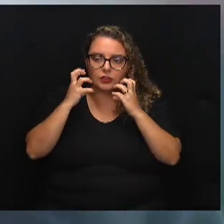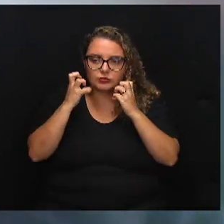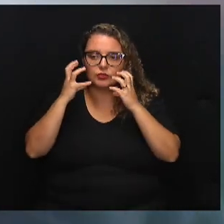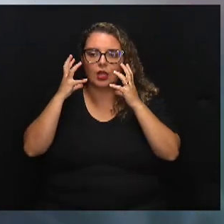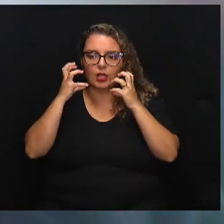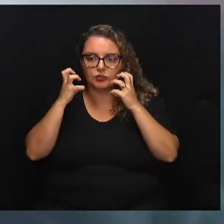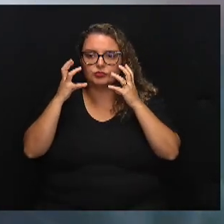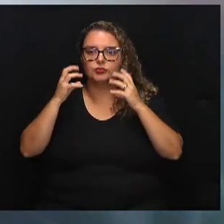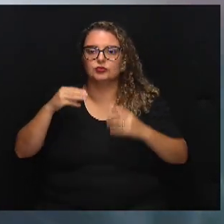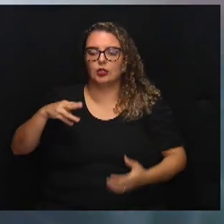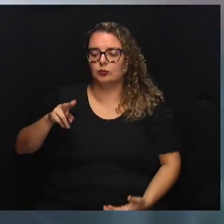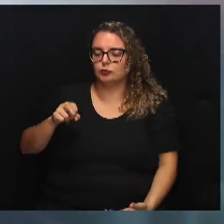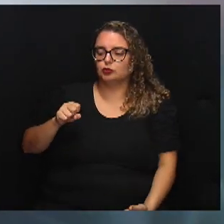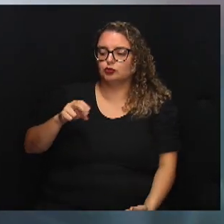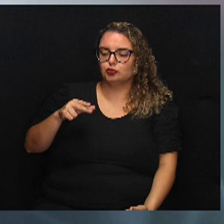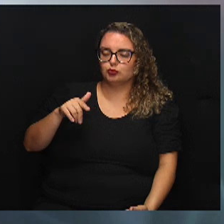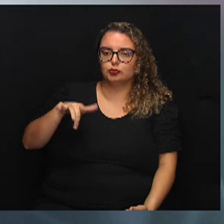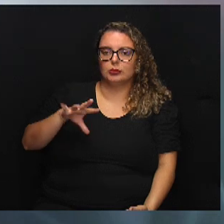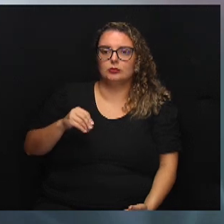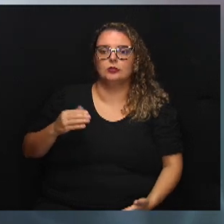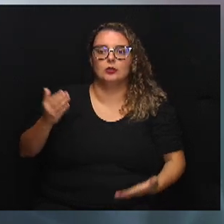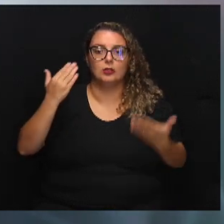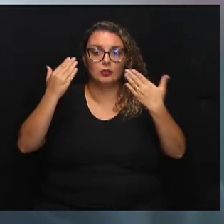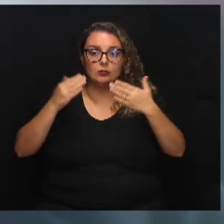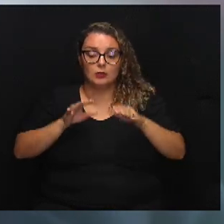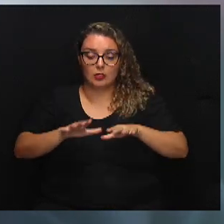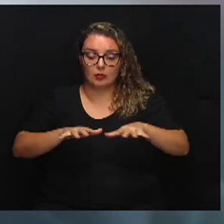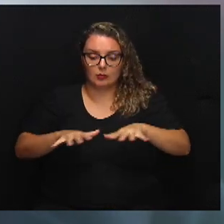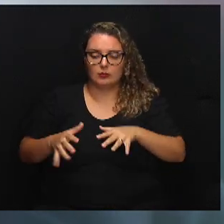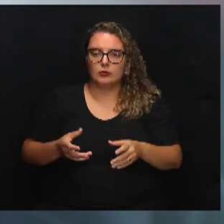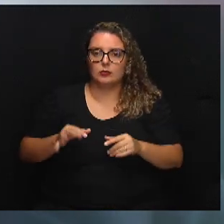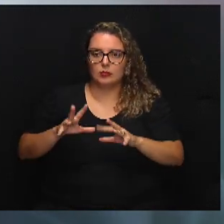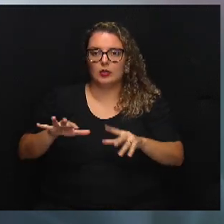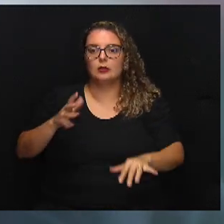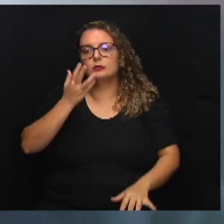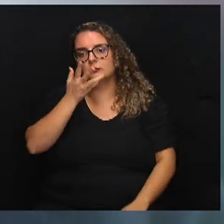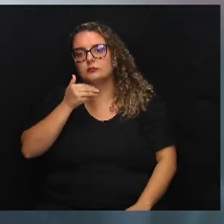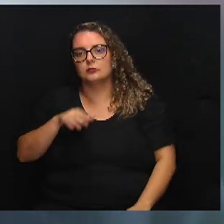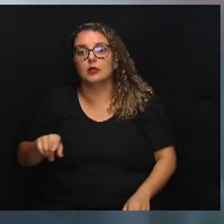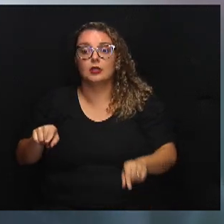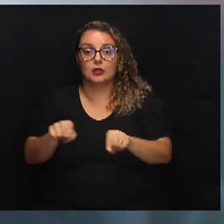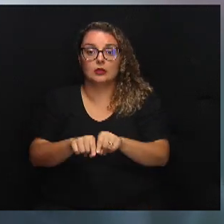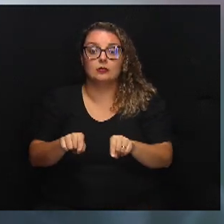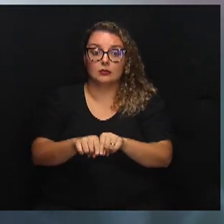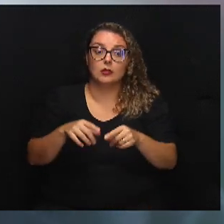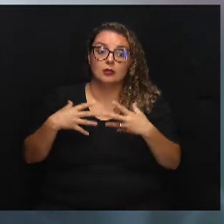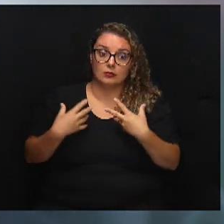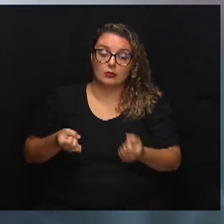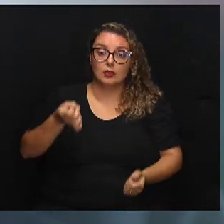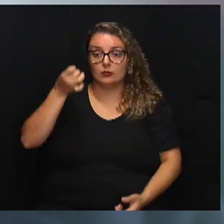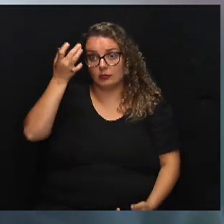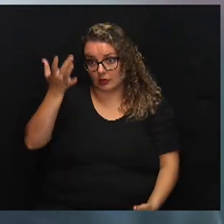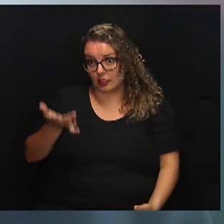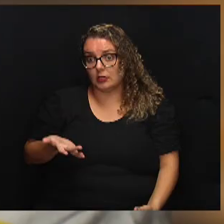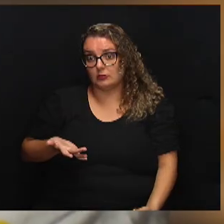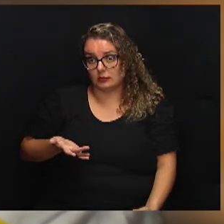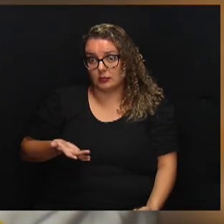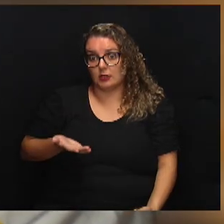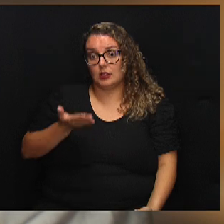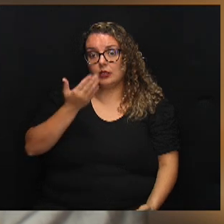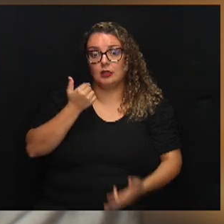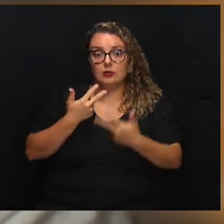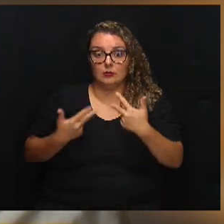orofacial, do desenvolvimento psicomotor da criança, mas também para que aceite com mais facilidade a